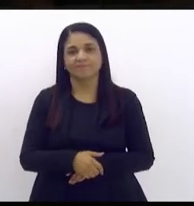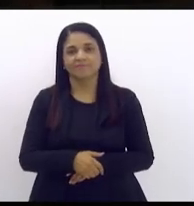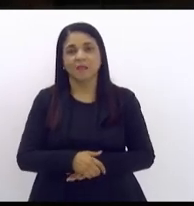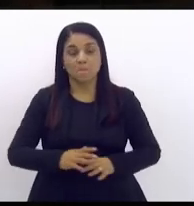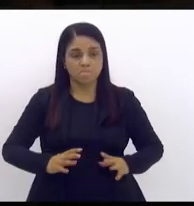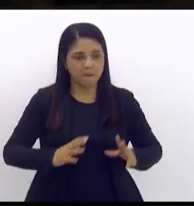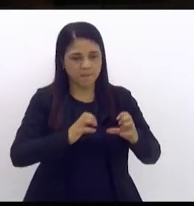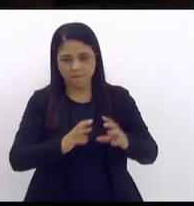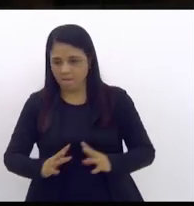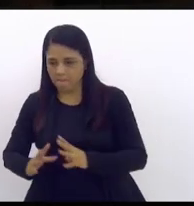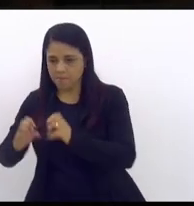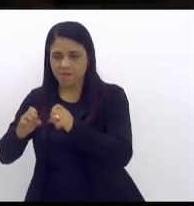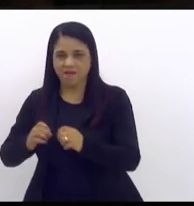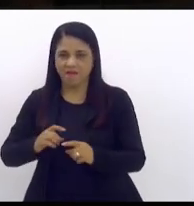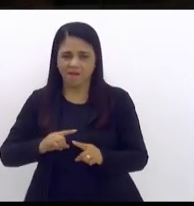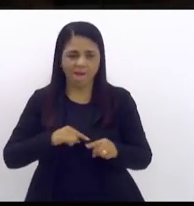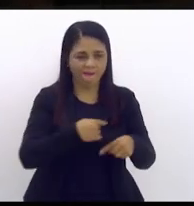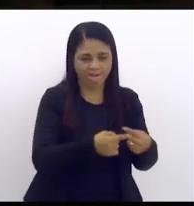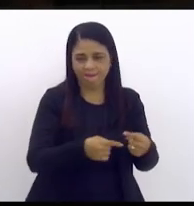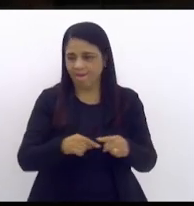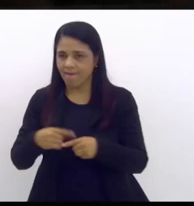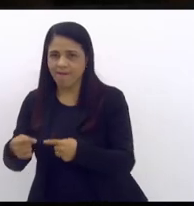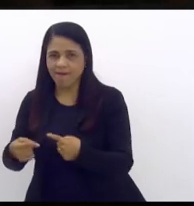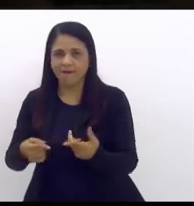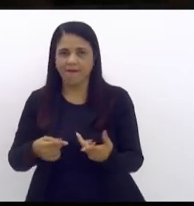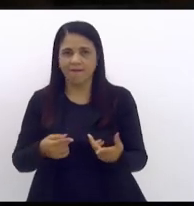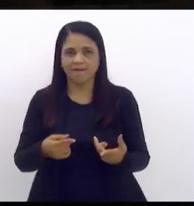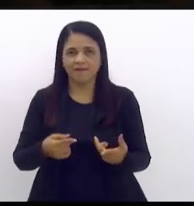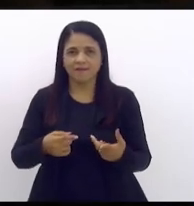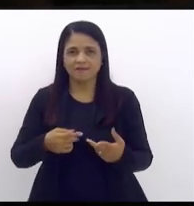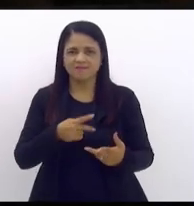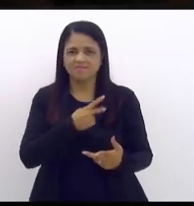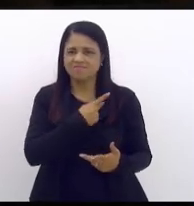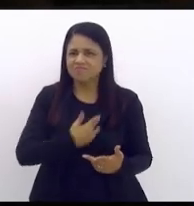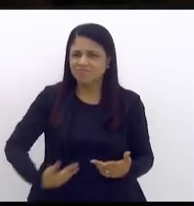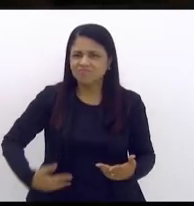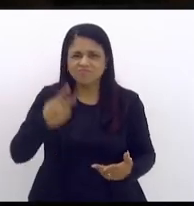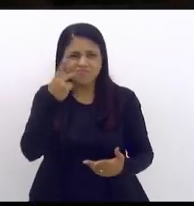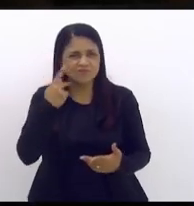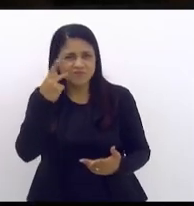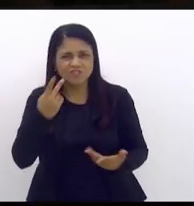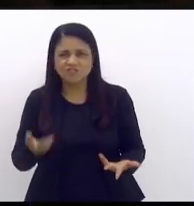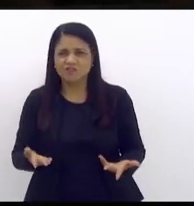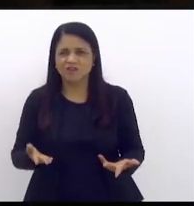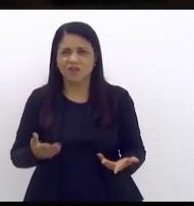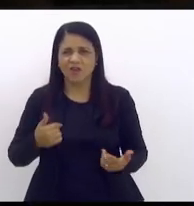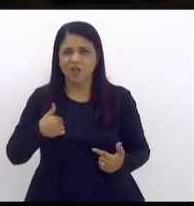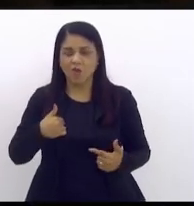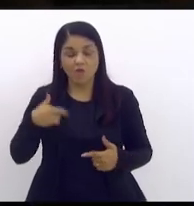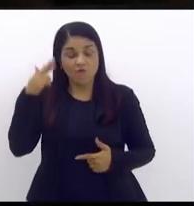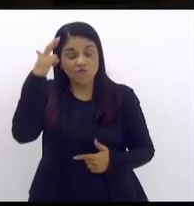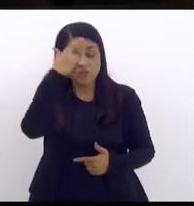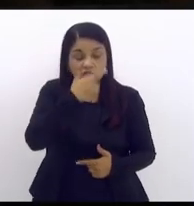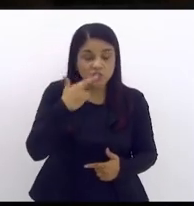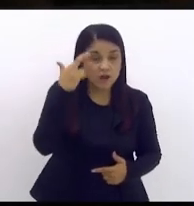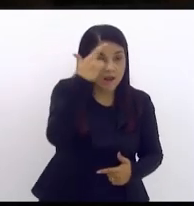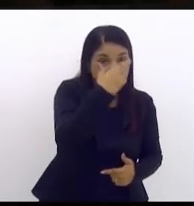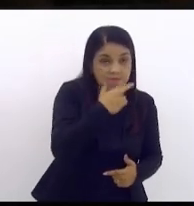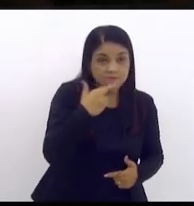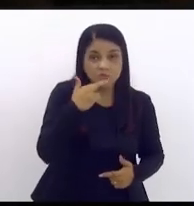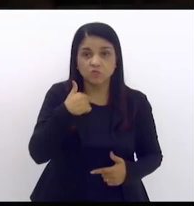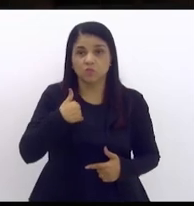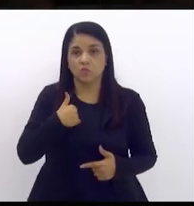de empurra-empurra na qual a prefeitura fala. Uma briga política mesquinha, que nessa eu não entro. Eu faço meu trabalho de fiscalização, eu